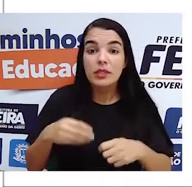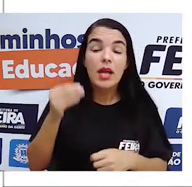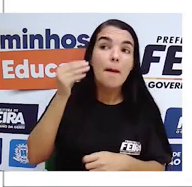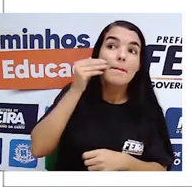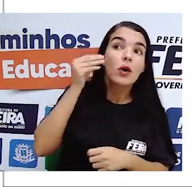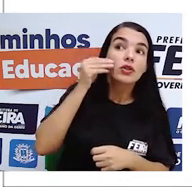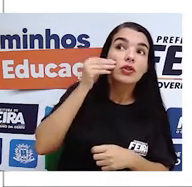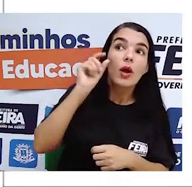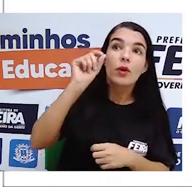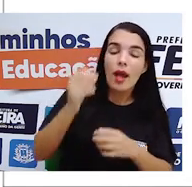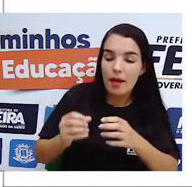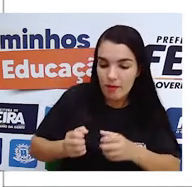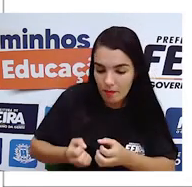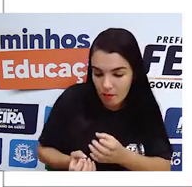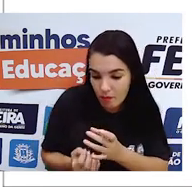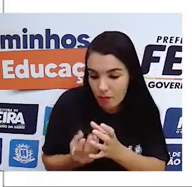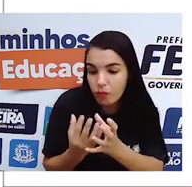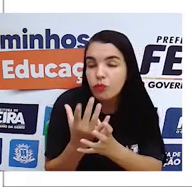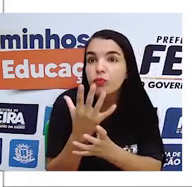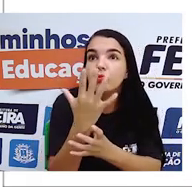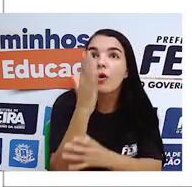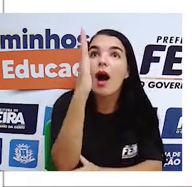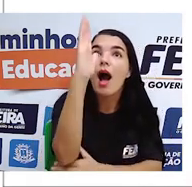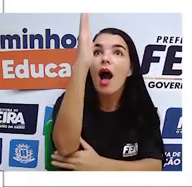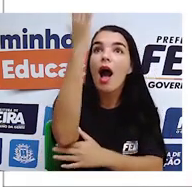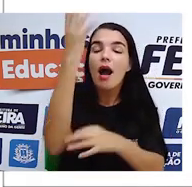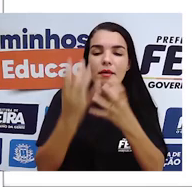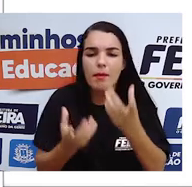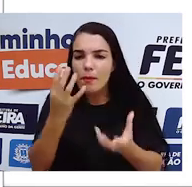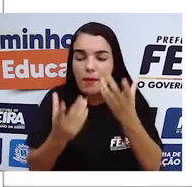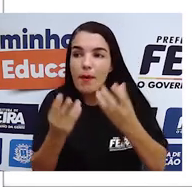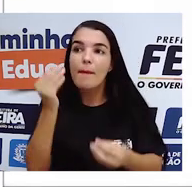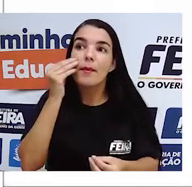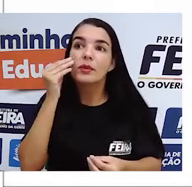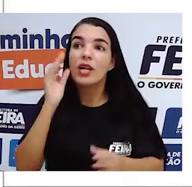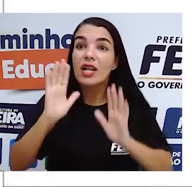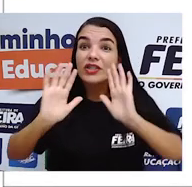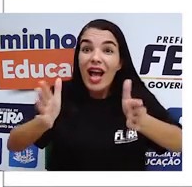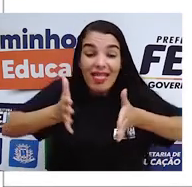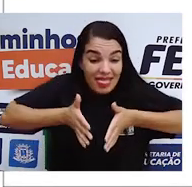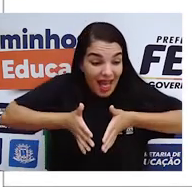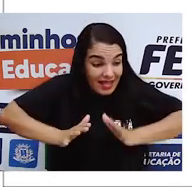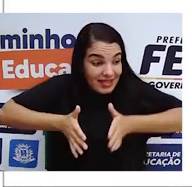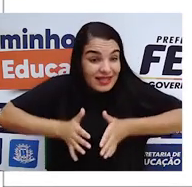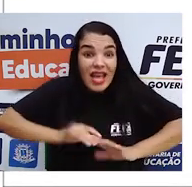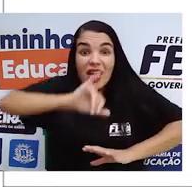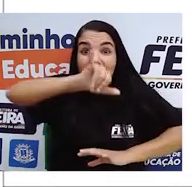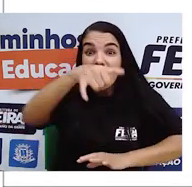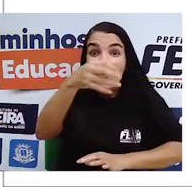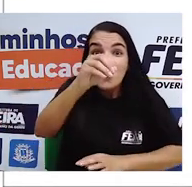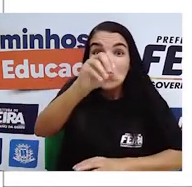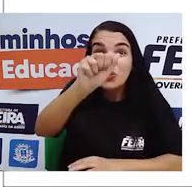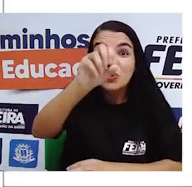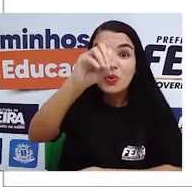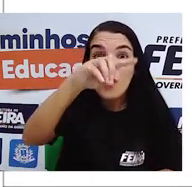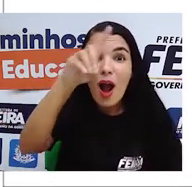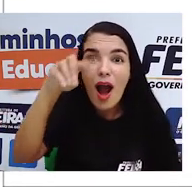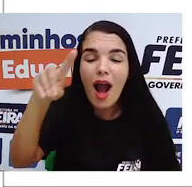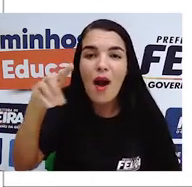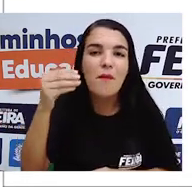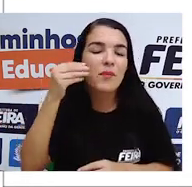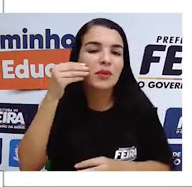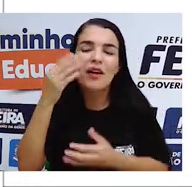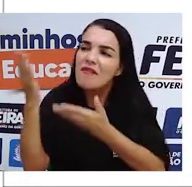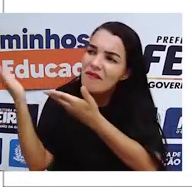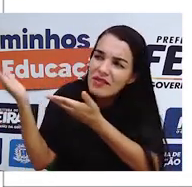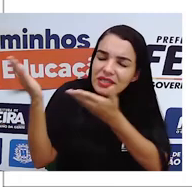acender uma grande fogueira, colocar um mastro com uma boneca na frente de casa, para que a amiga visse, soubesse do nascimento do